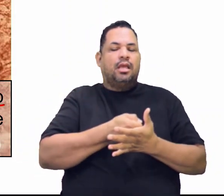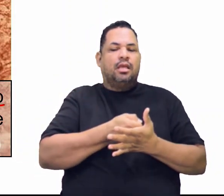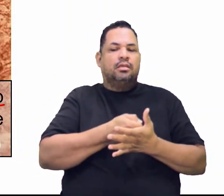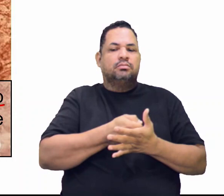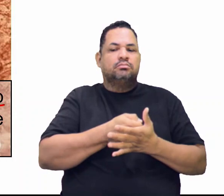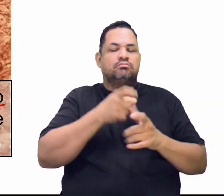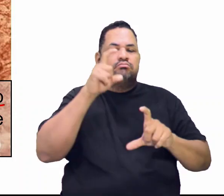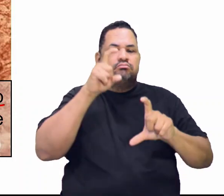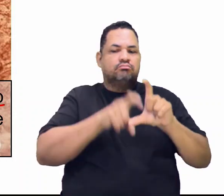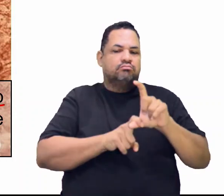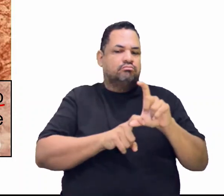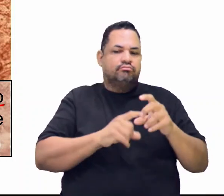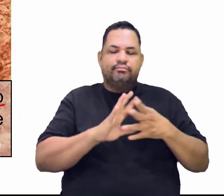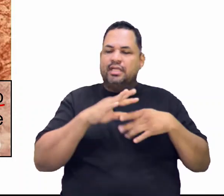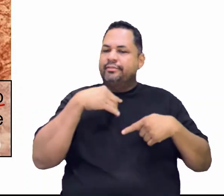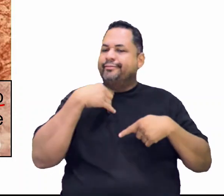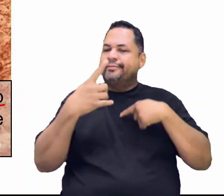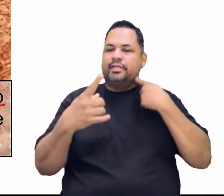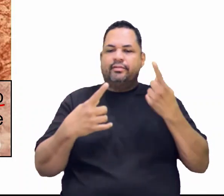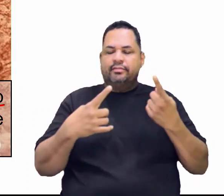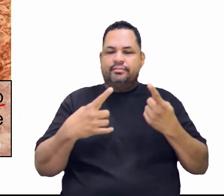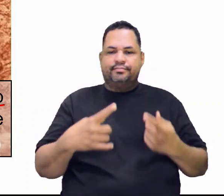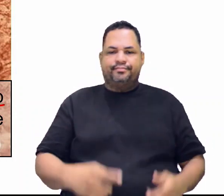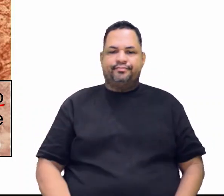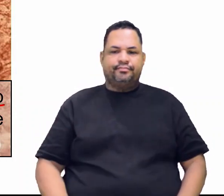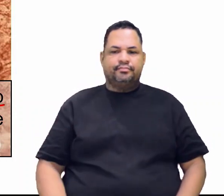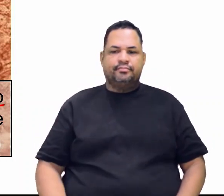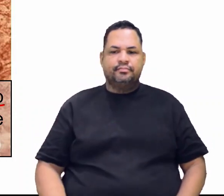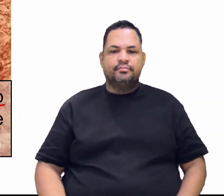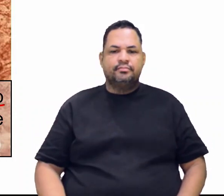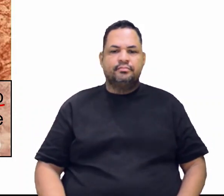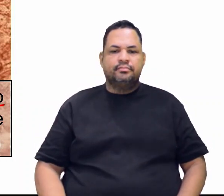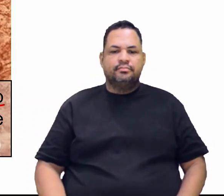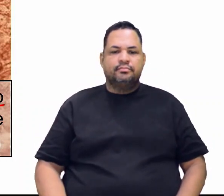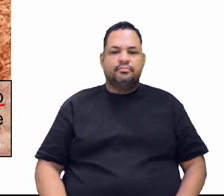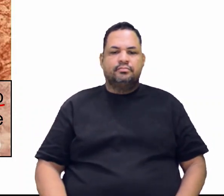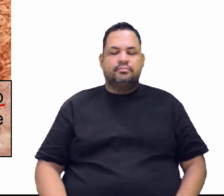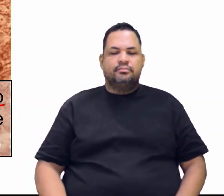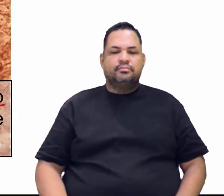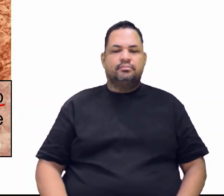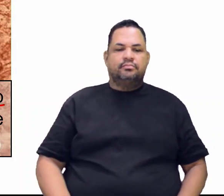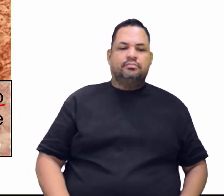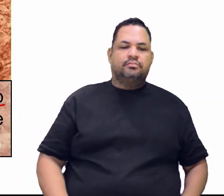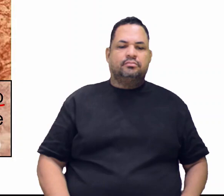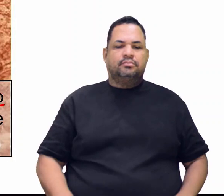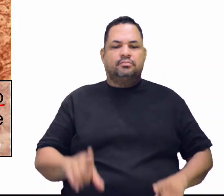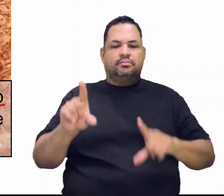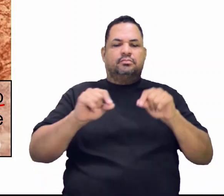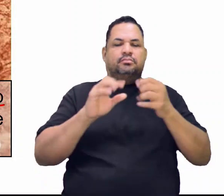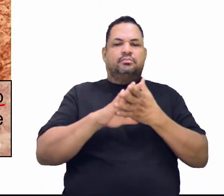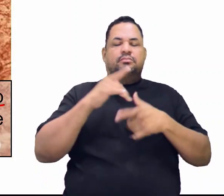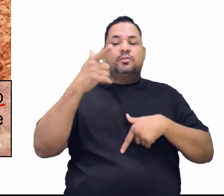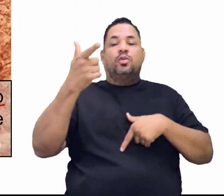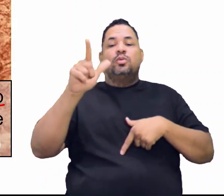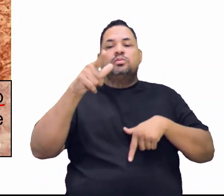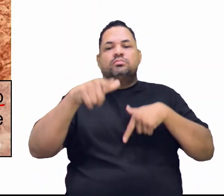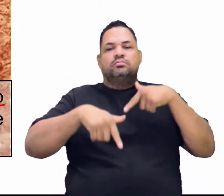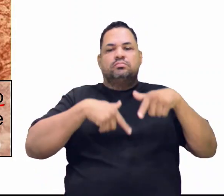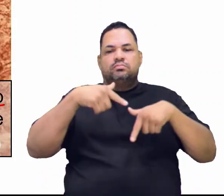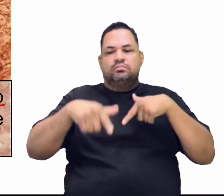devo. Isso é uma coisa impossível. Ficando assim, impossibilitado de escolher uma